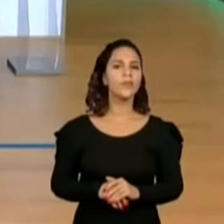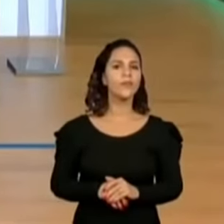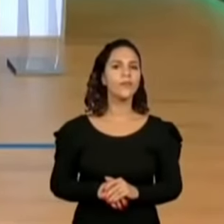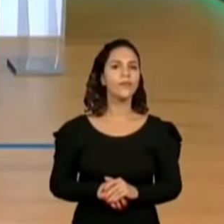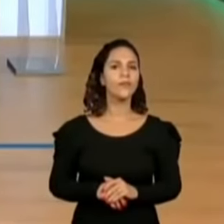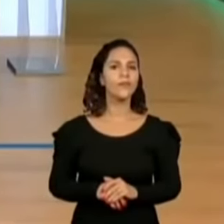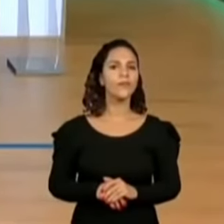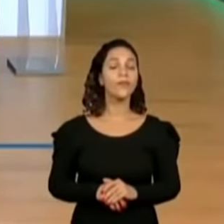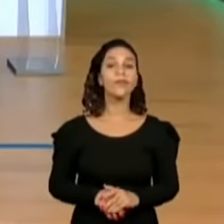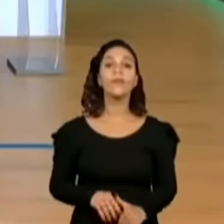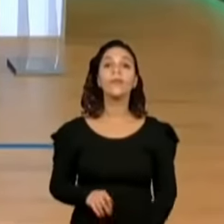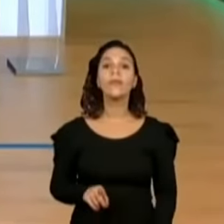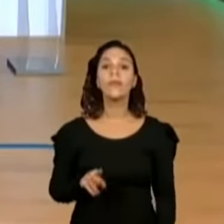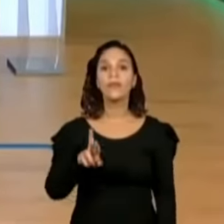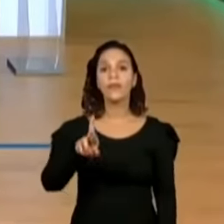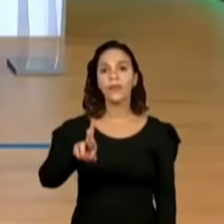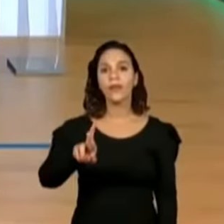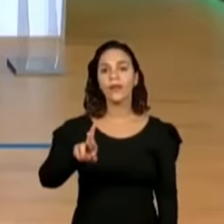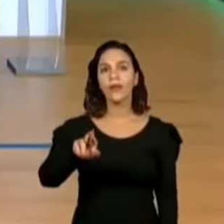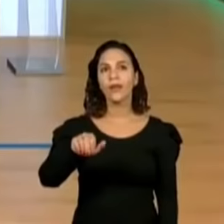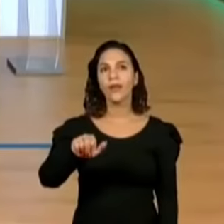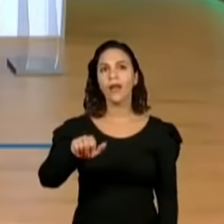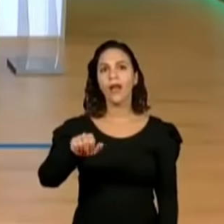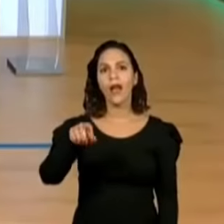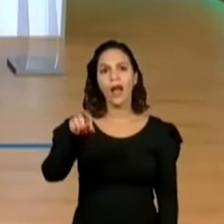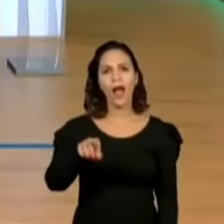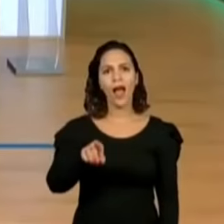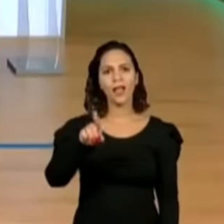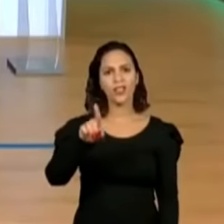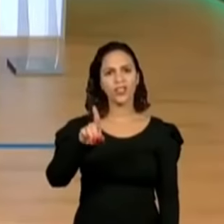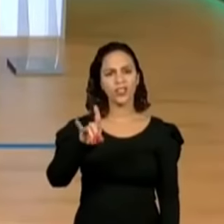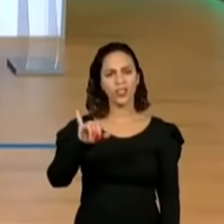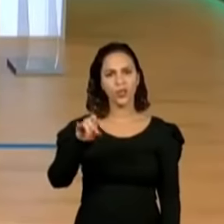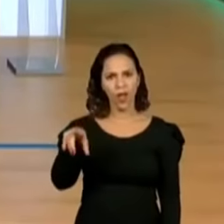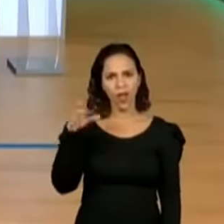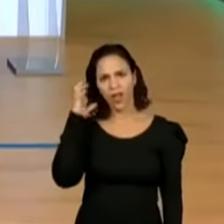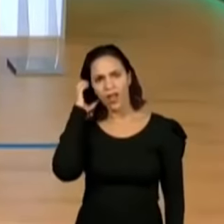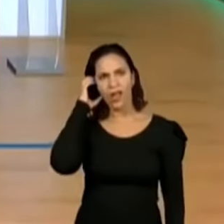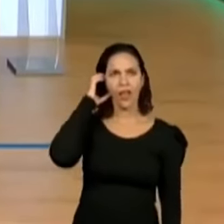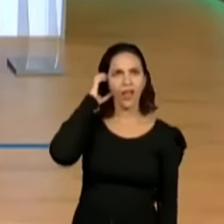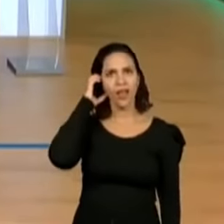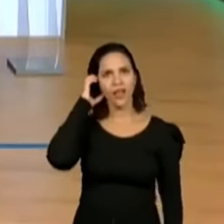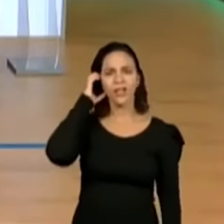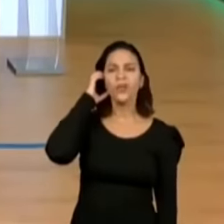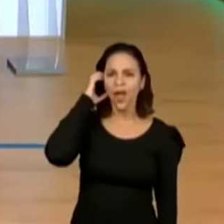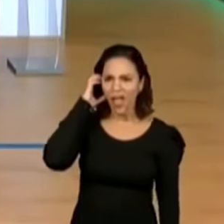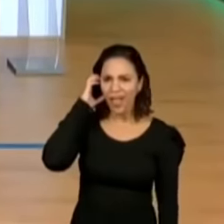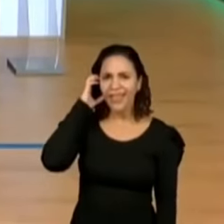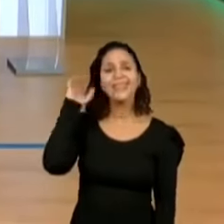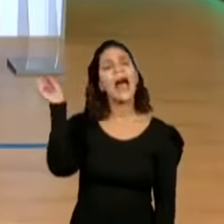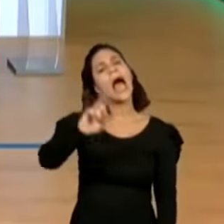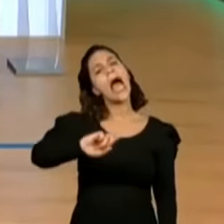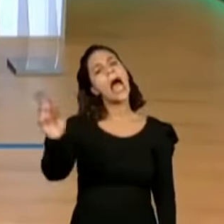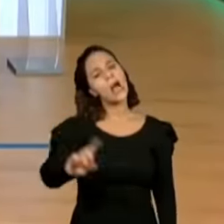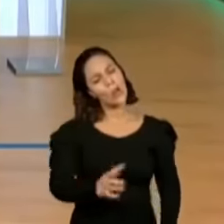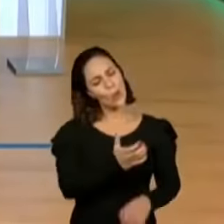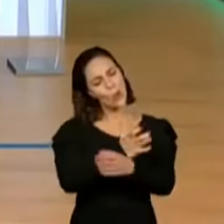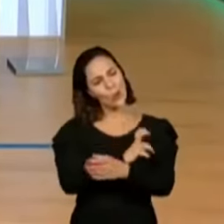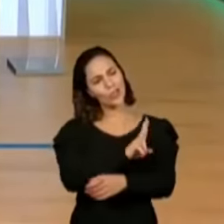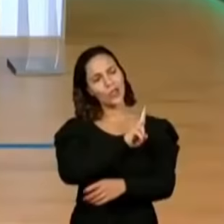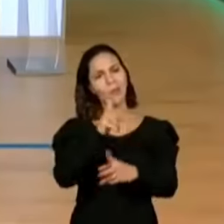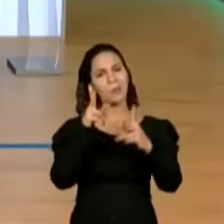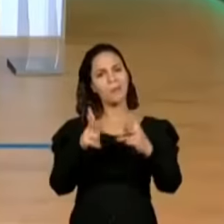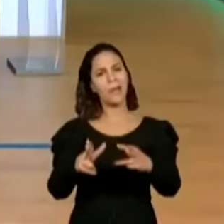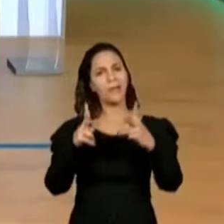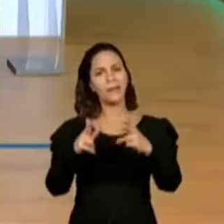o rádio. Rádio. O rádio? Ele estava ouvindo o rádio? O osso chamado rádio também,